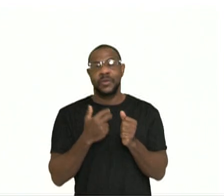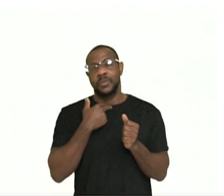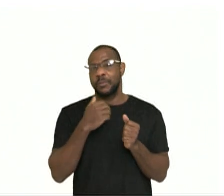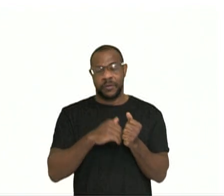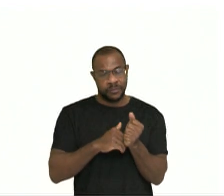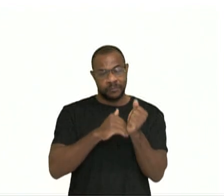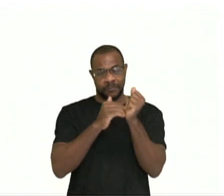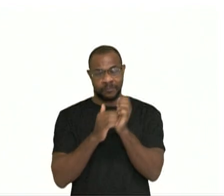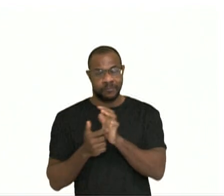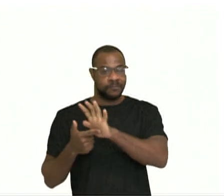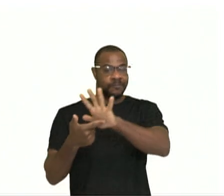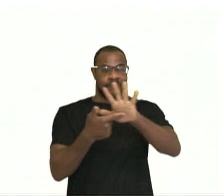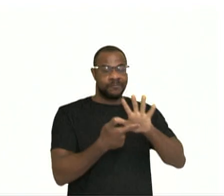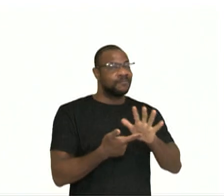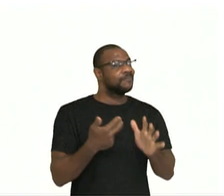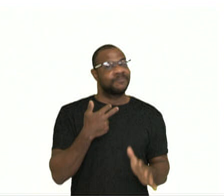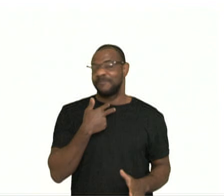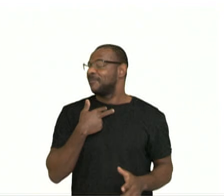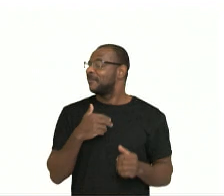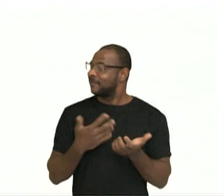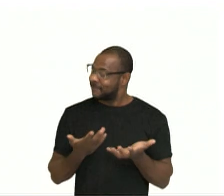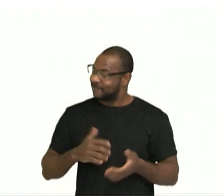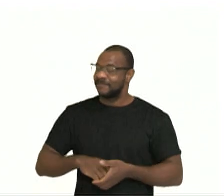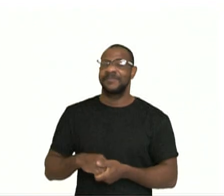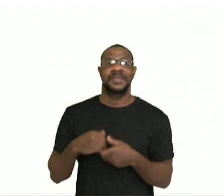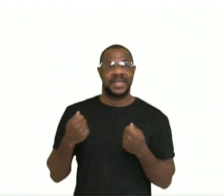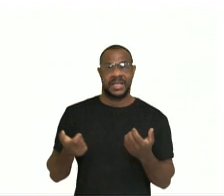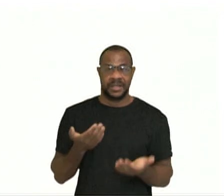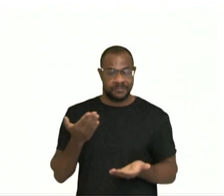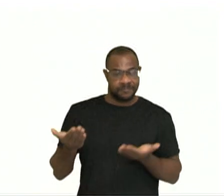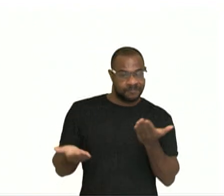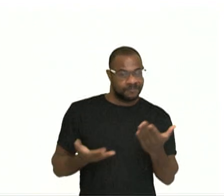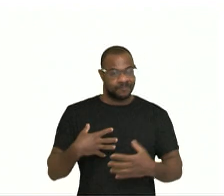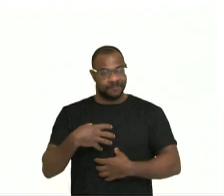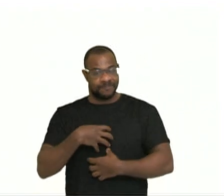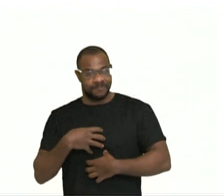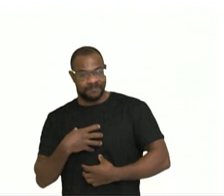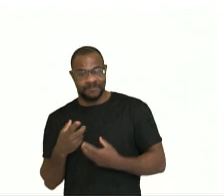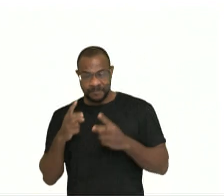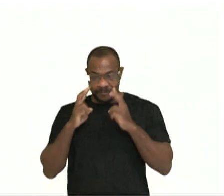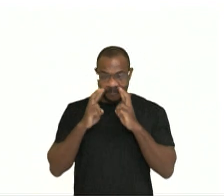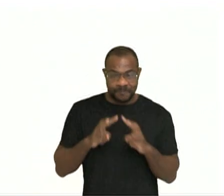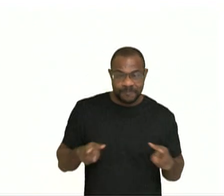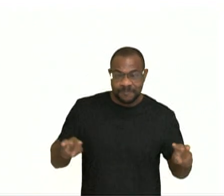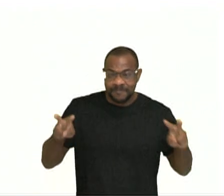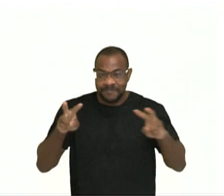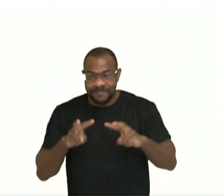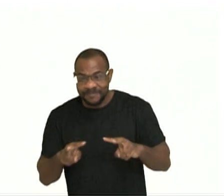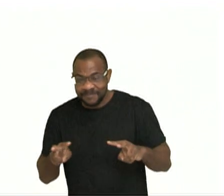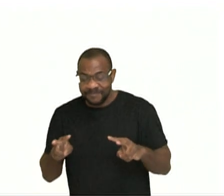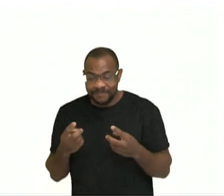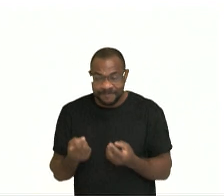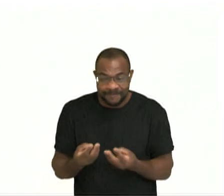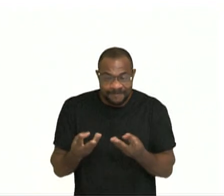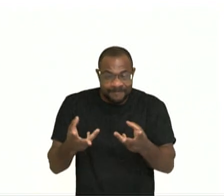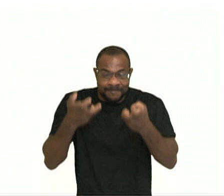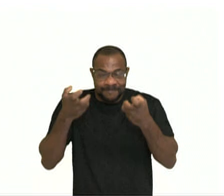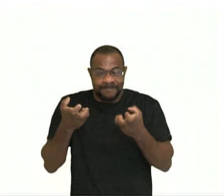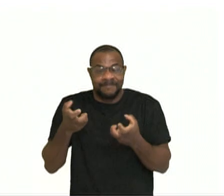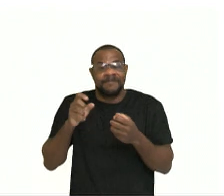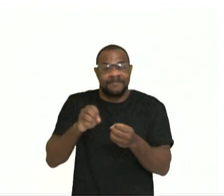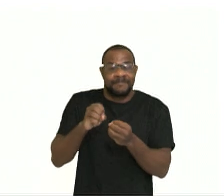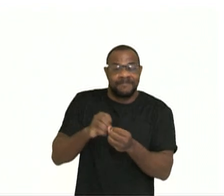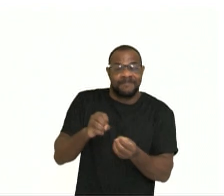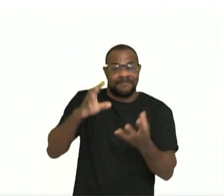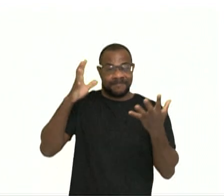muito treino para conseguir essa agilidade, né? Para diante dos nossos olhos conseguir essa magia, né? Que a gente não